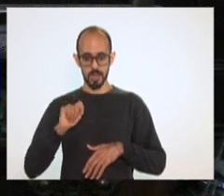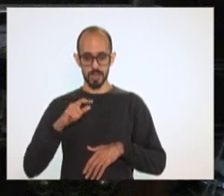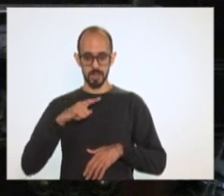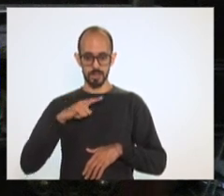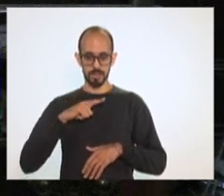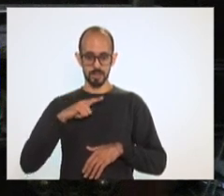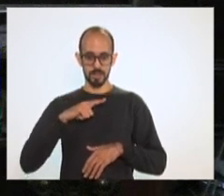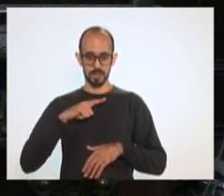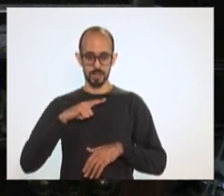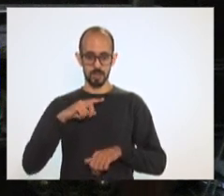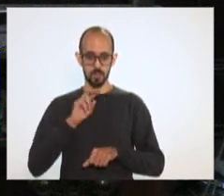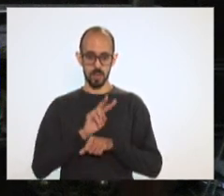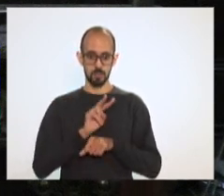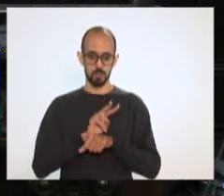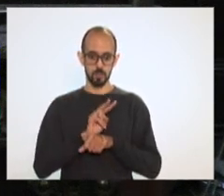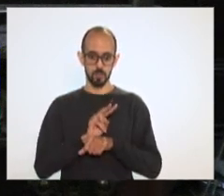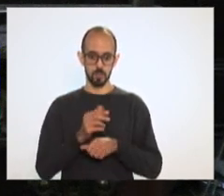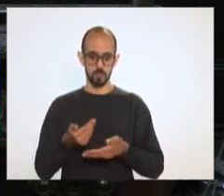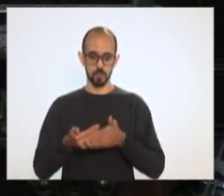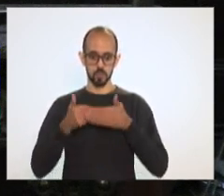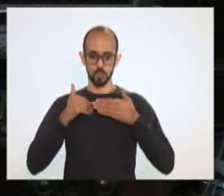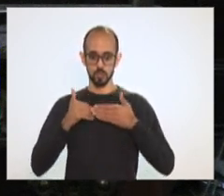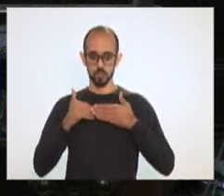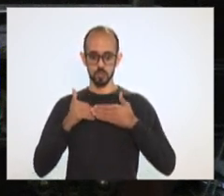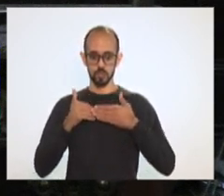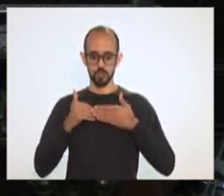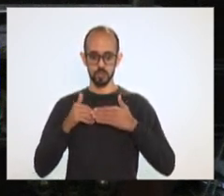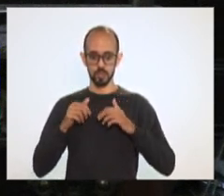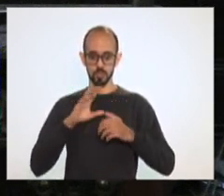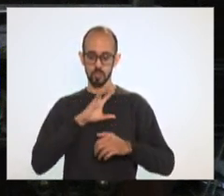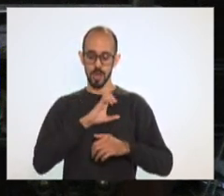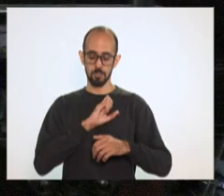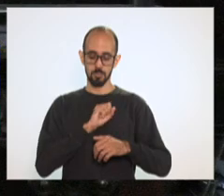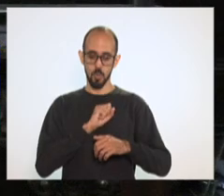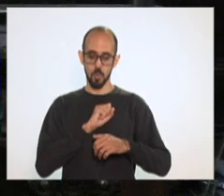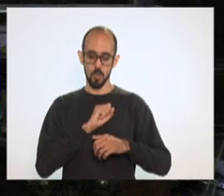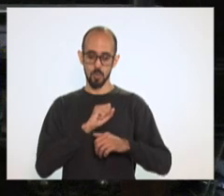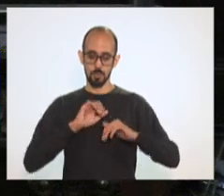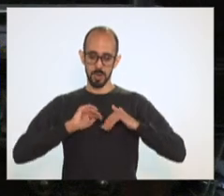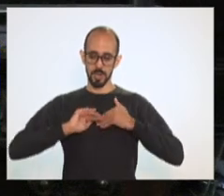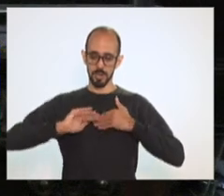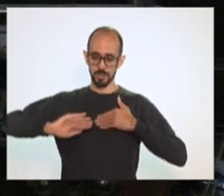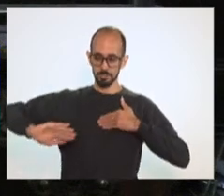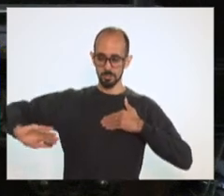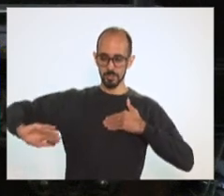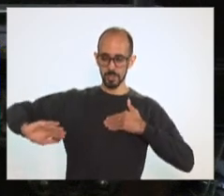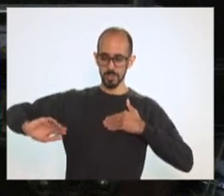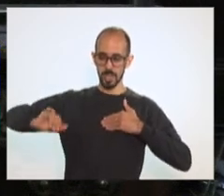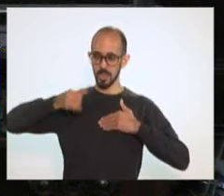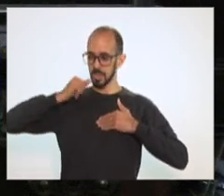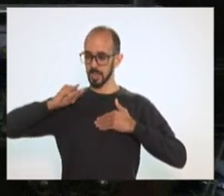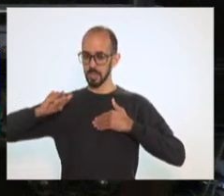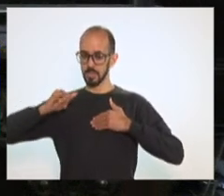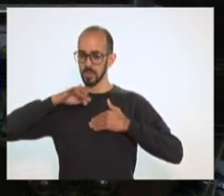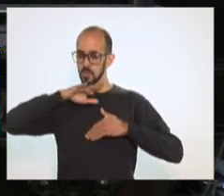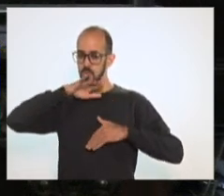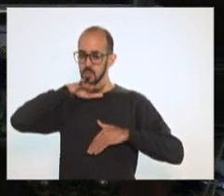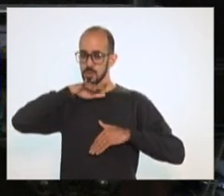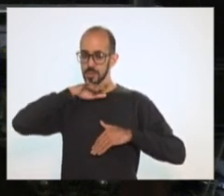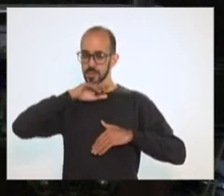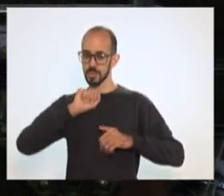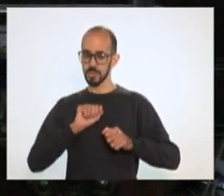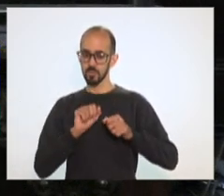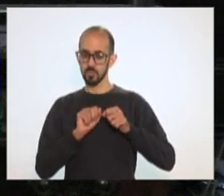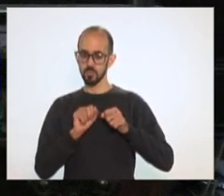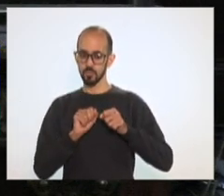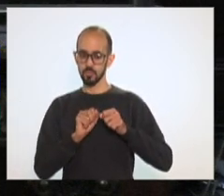escondido e traga um cheiro de arruda para espantar mal olhado quem não fez o seu rumo no coração de